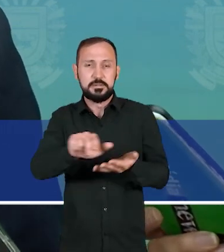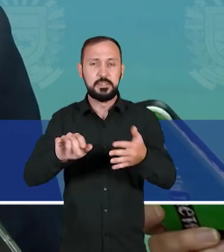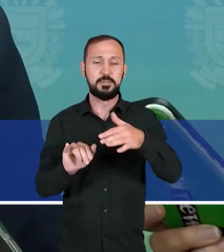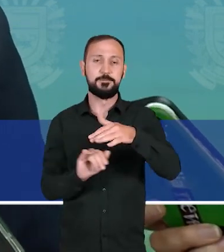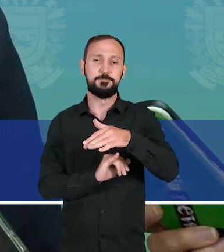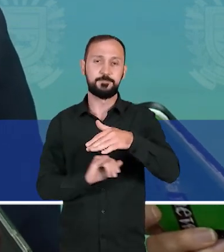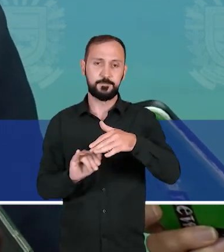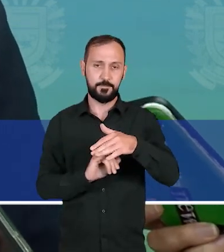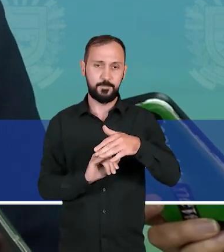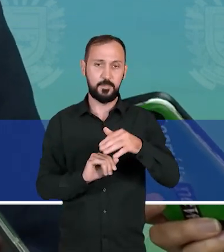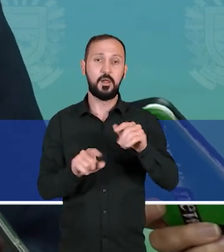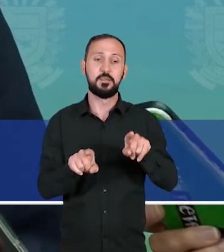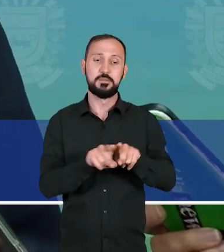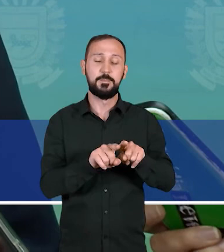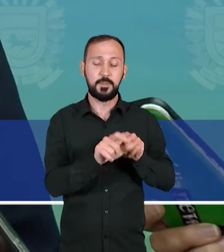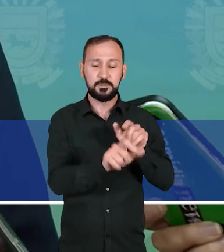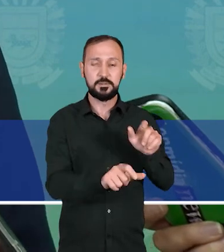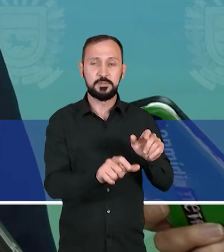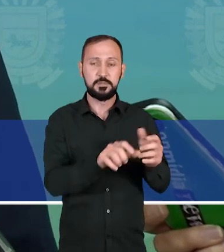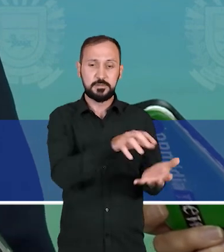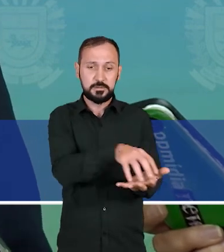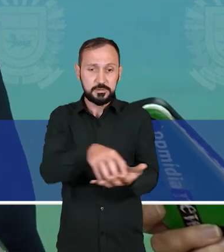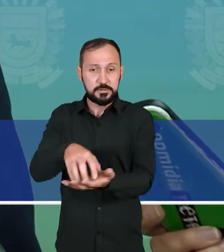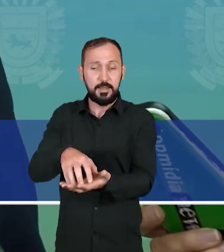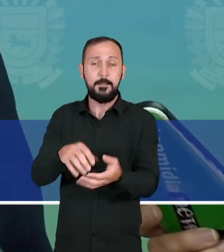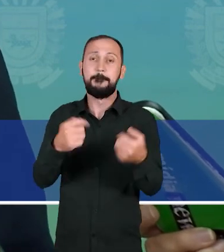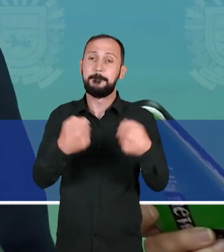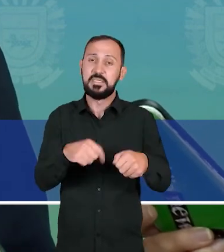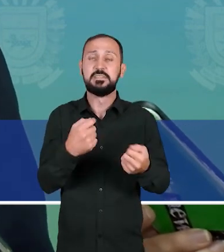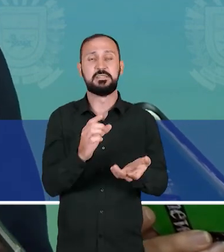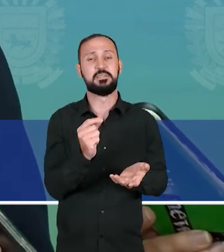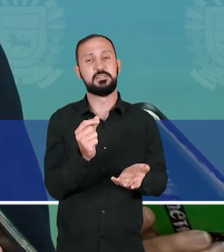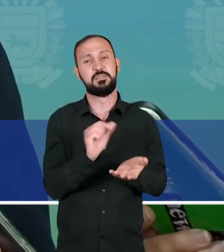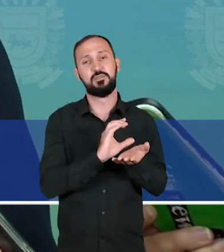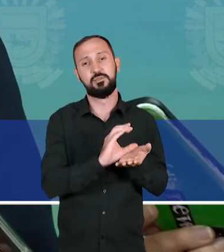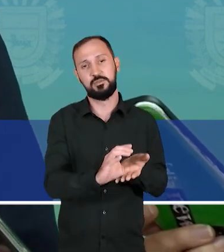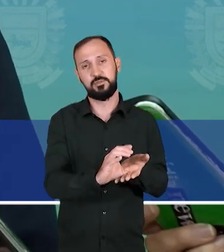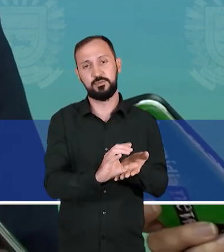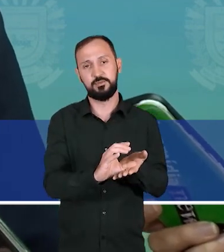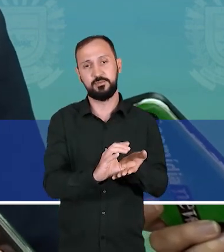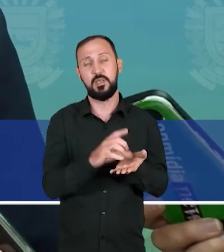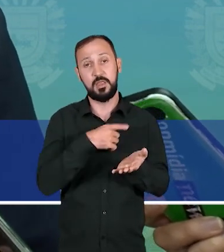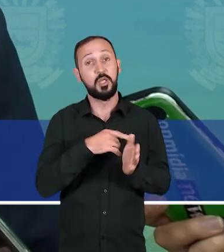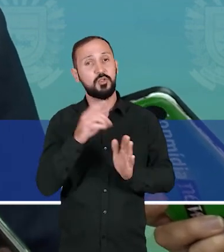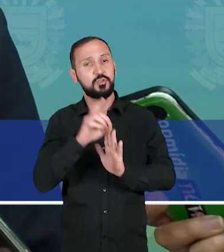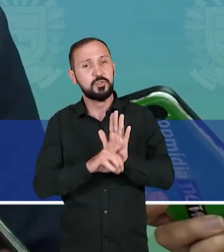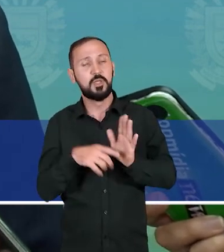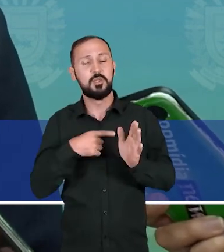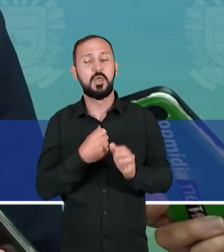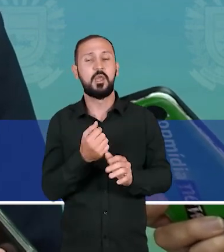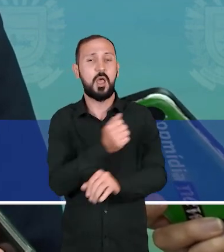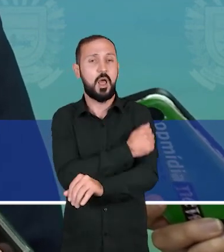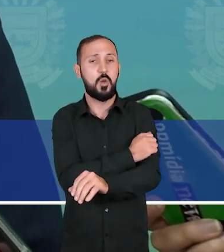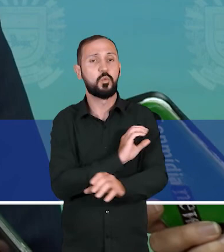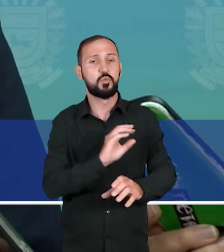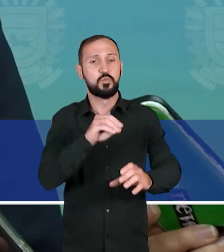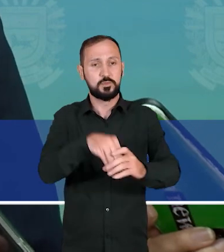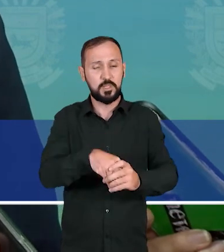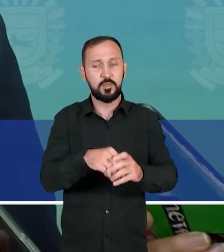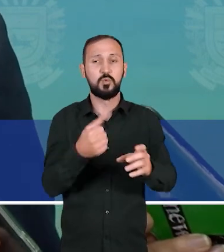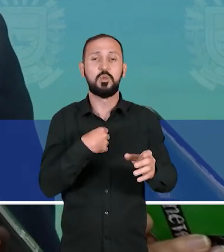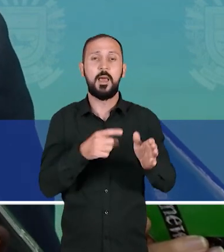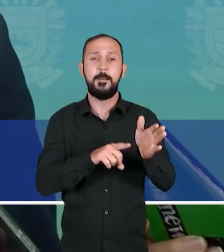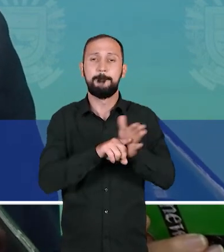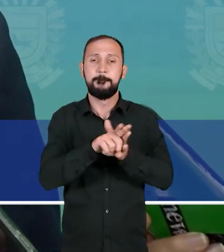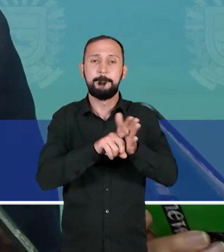outras entidades, elas também fazem jus a esse recurso. Elas têm os seus alunos dentro do